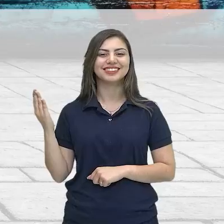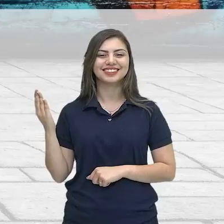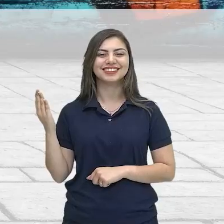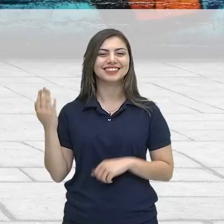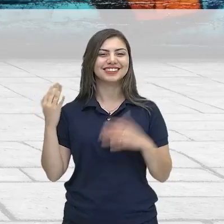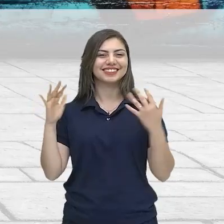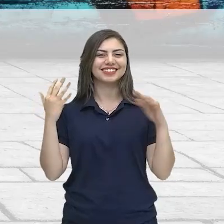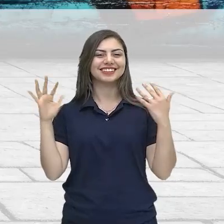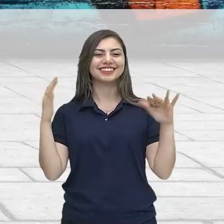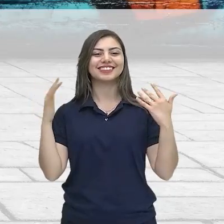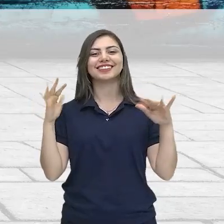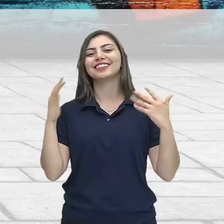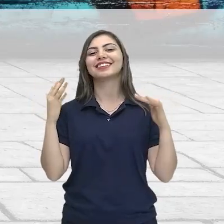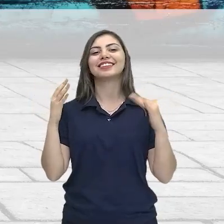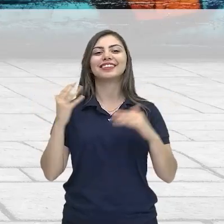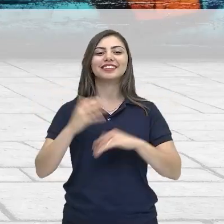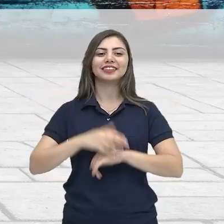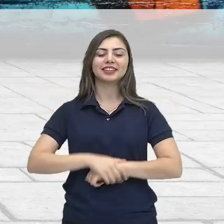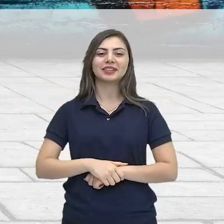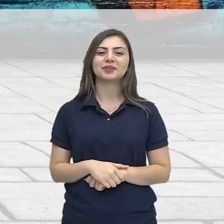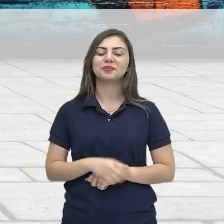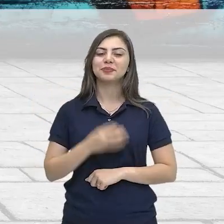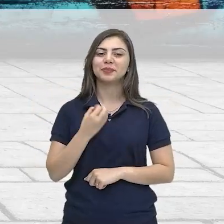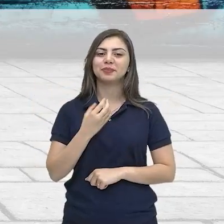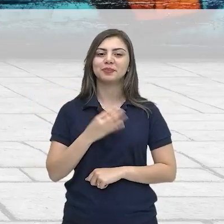Aê! Muito bem.